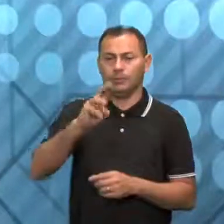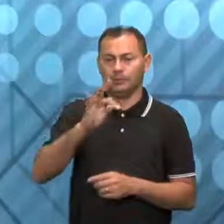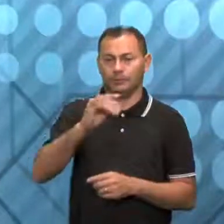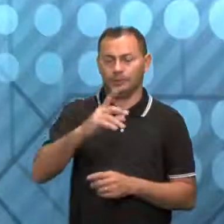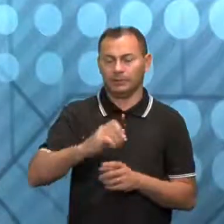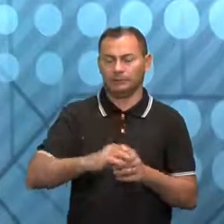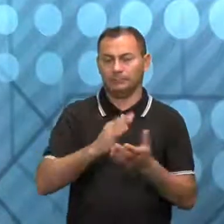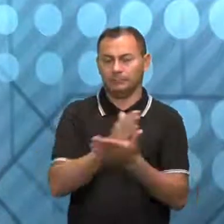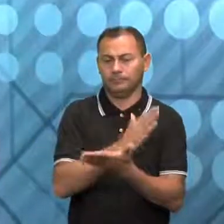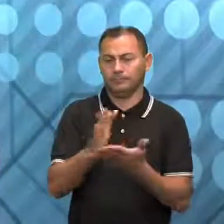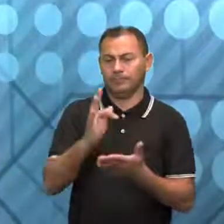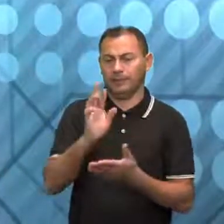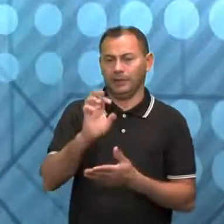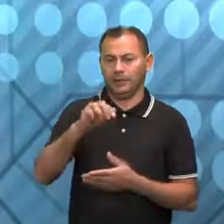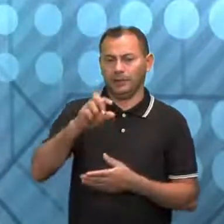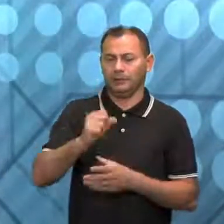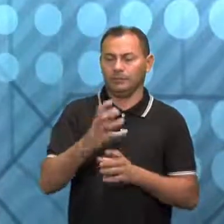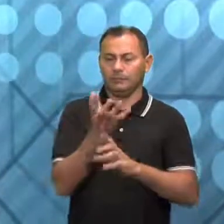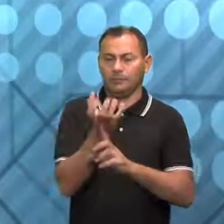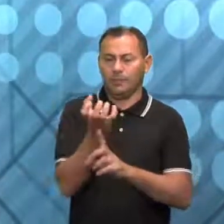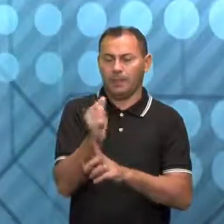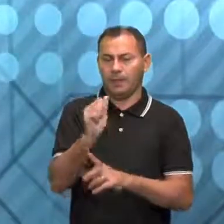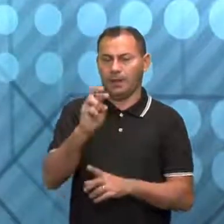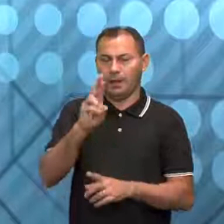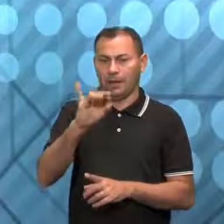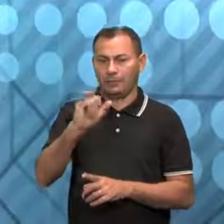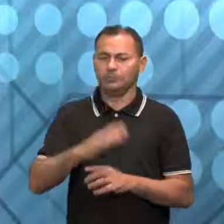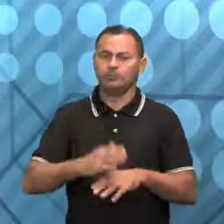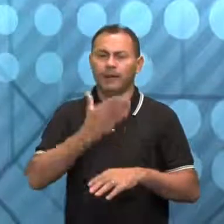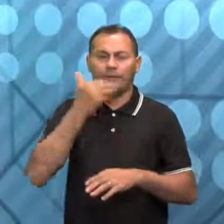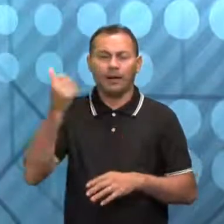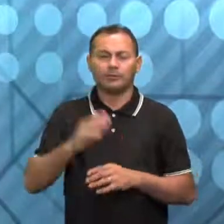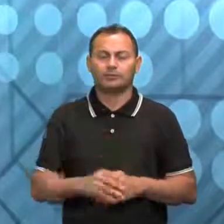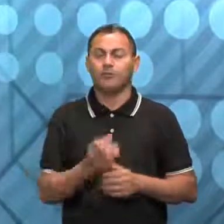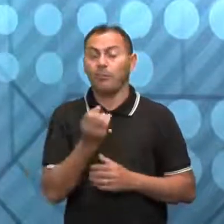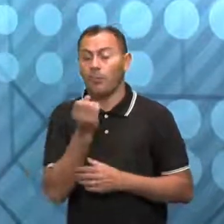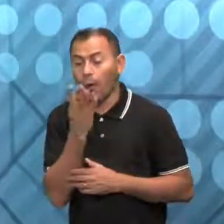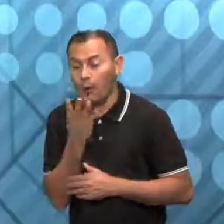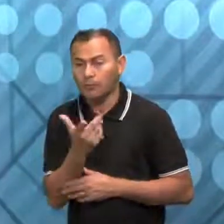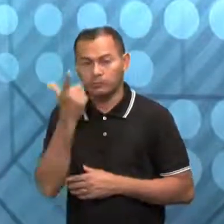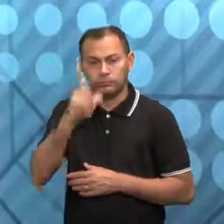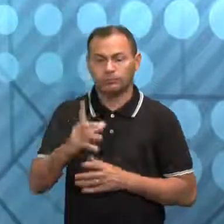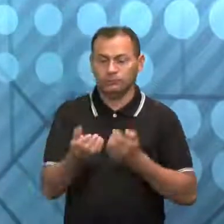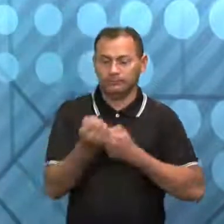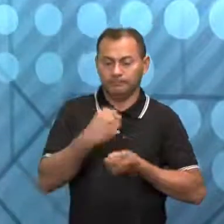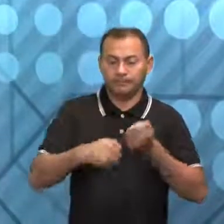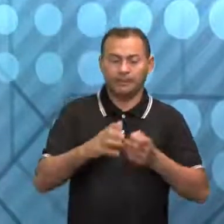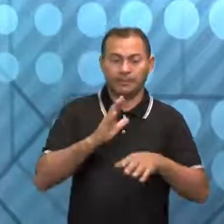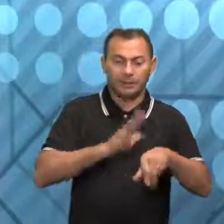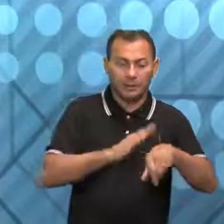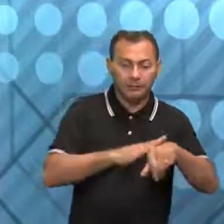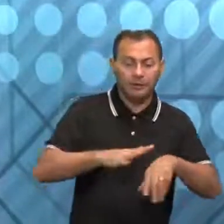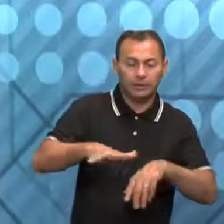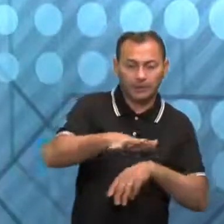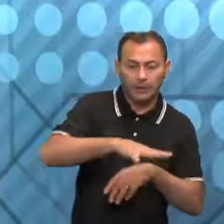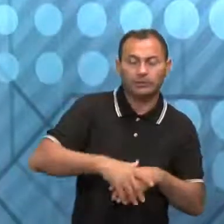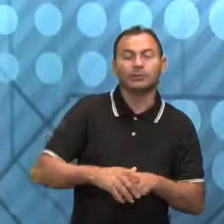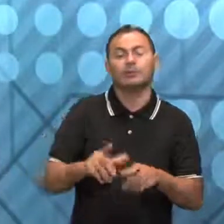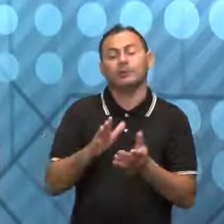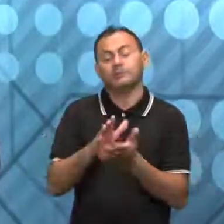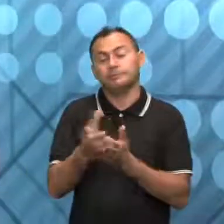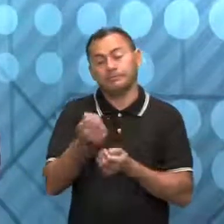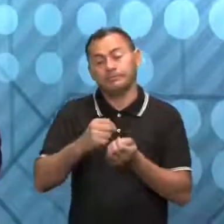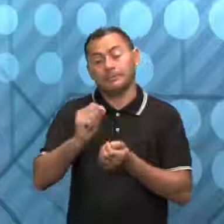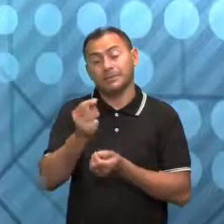por divisão de frequência para as antenas de rádio. É muito mais fácil, é muito mais viável, você consegue economizar espaço, consegue economizar dinheiro,